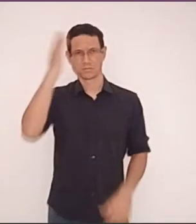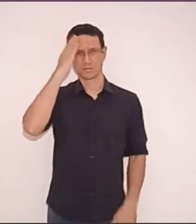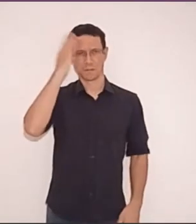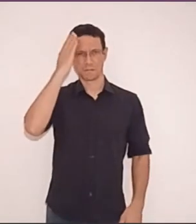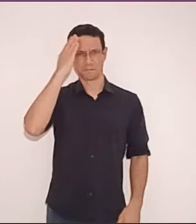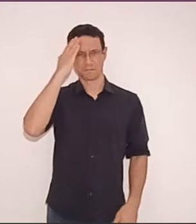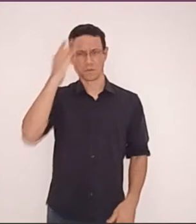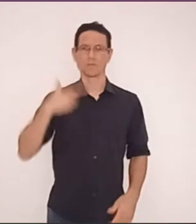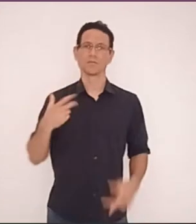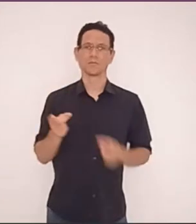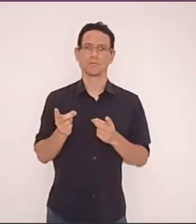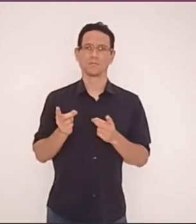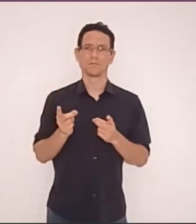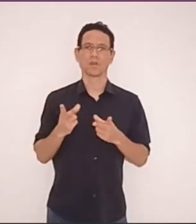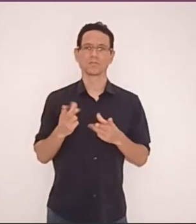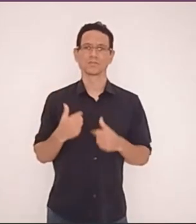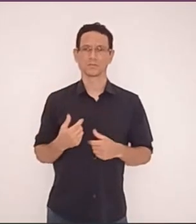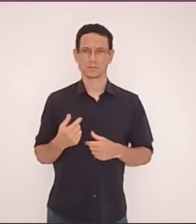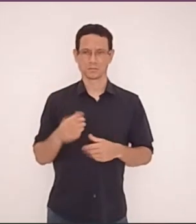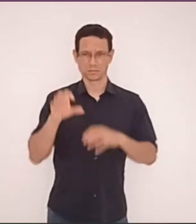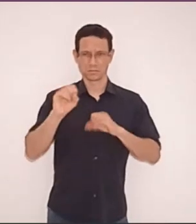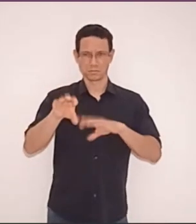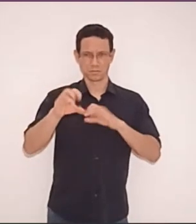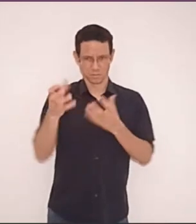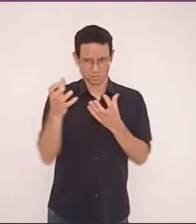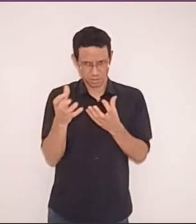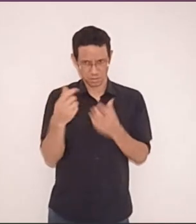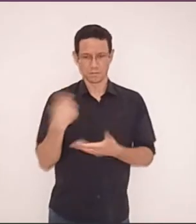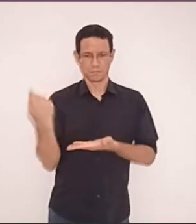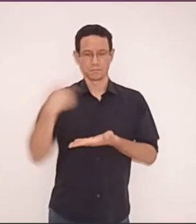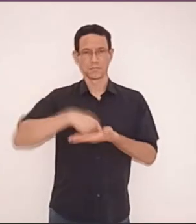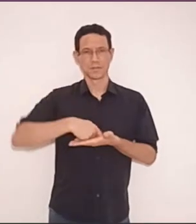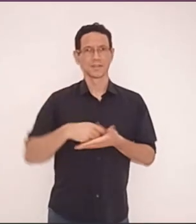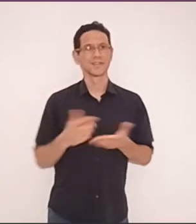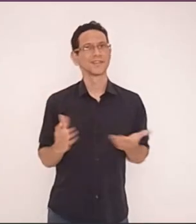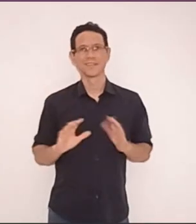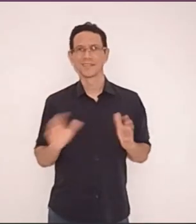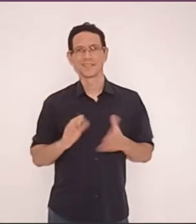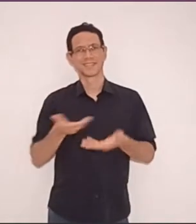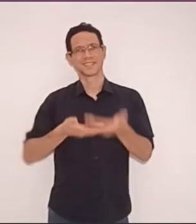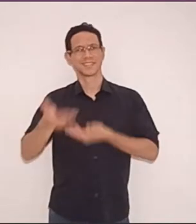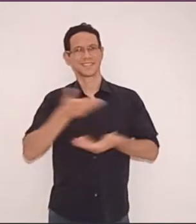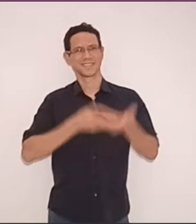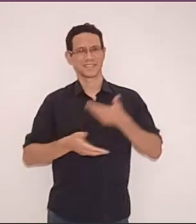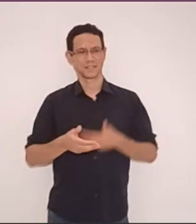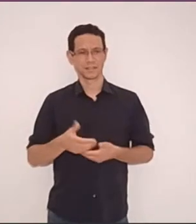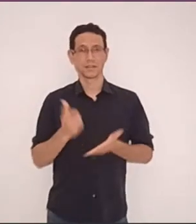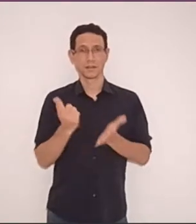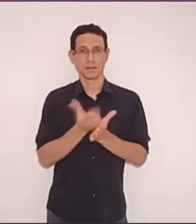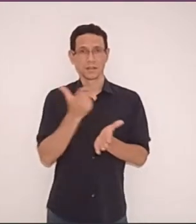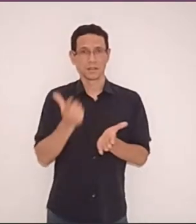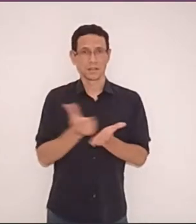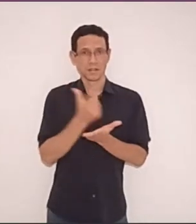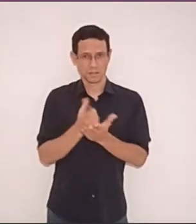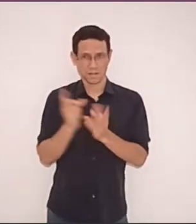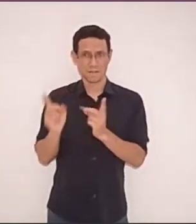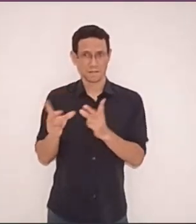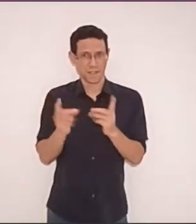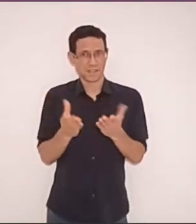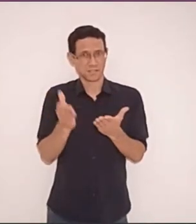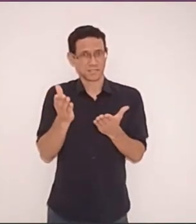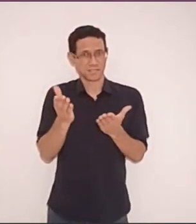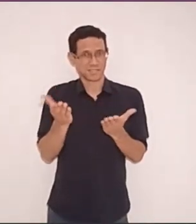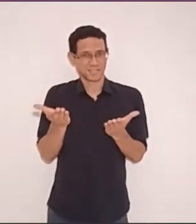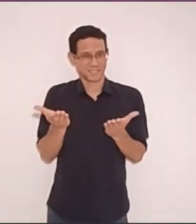é mercado ver a gente tem satisfação de compartilhar o Saber outro vi um africano que eu tô nem pensando que é mesmo tempo